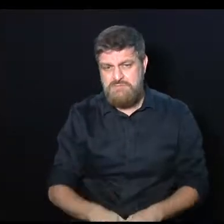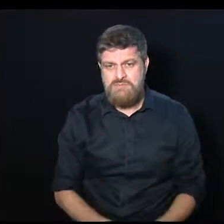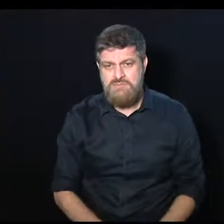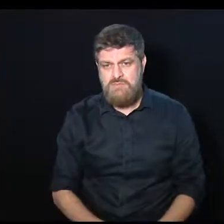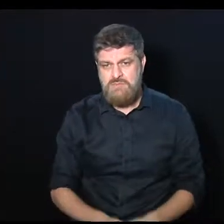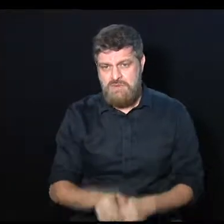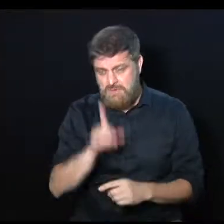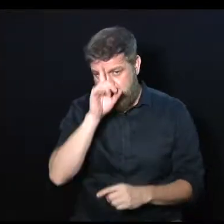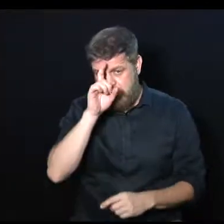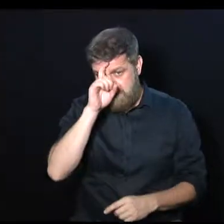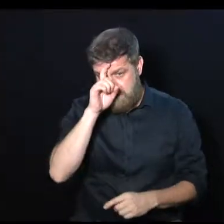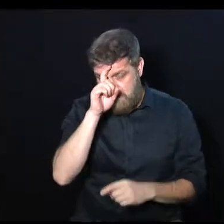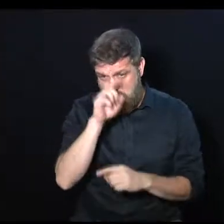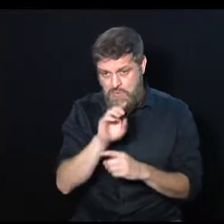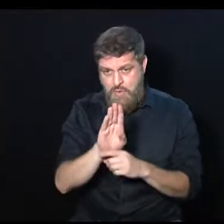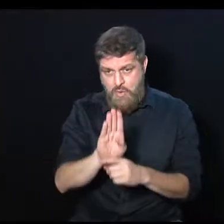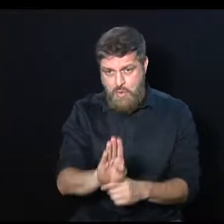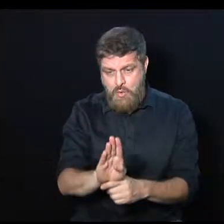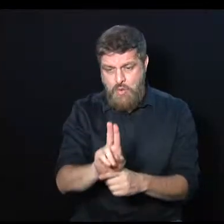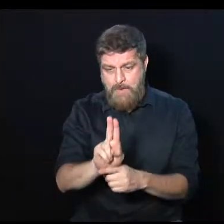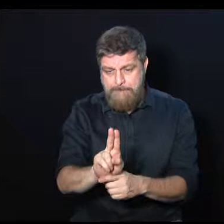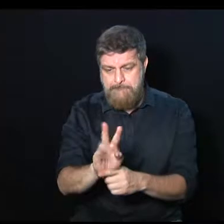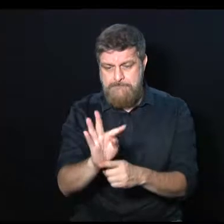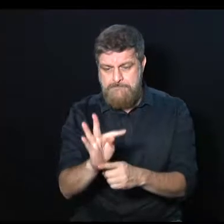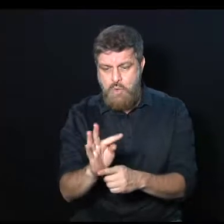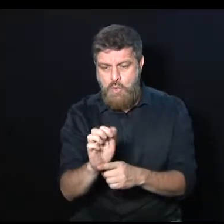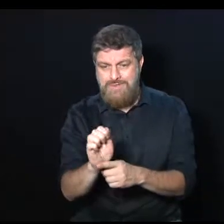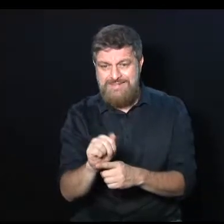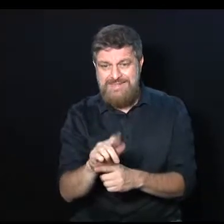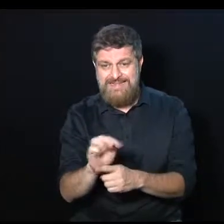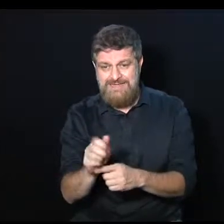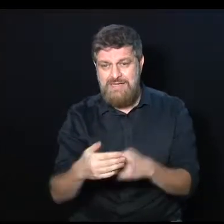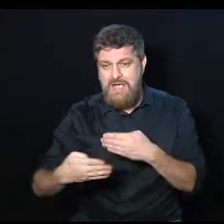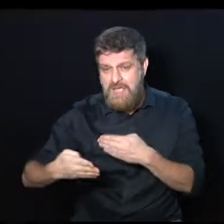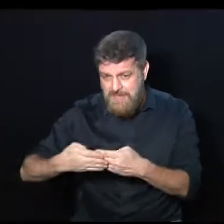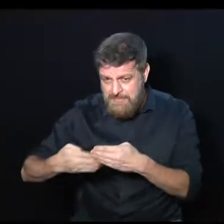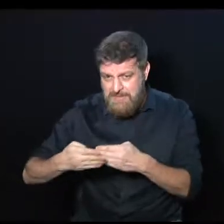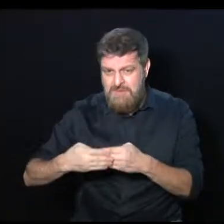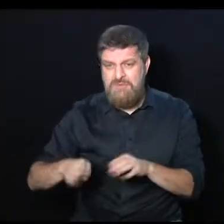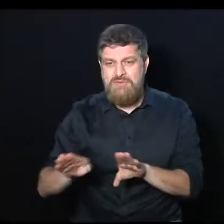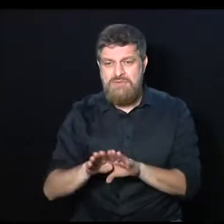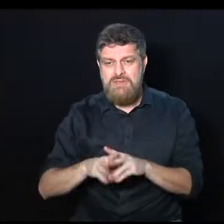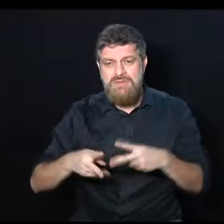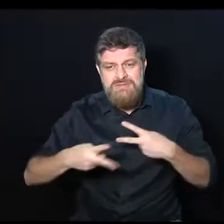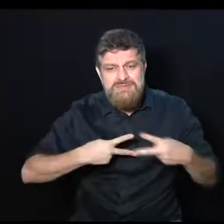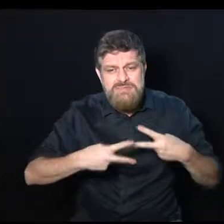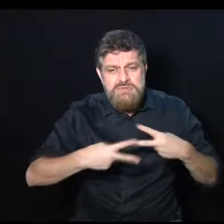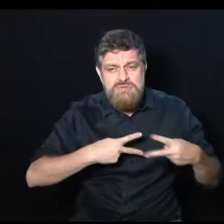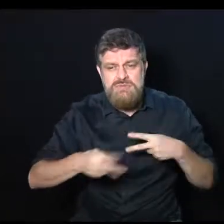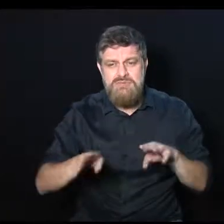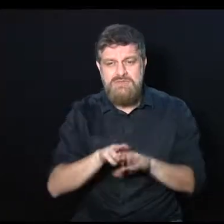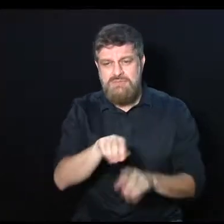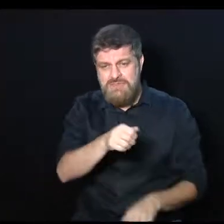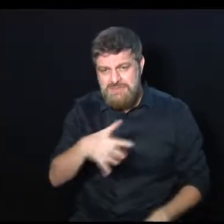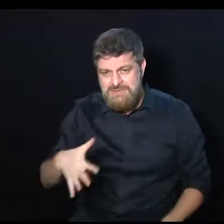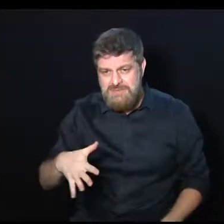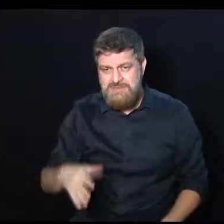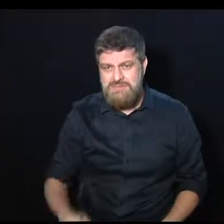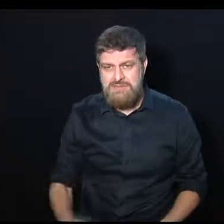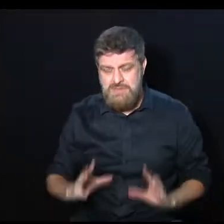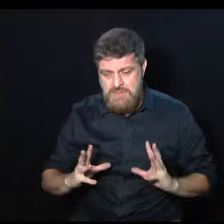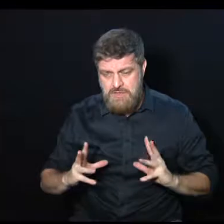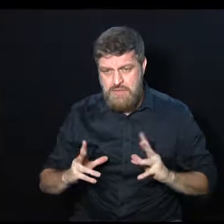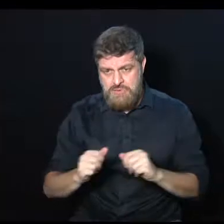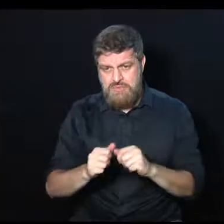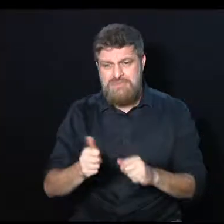Brasil no Butantã. Temos centros em Ribeirão Preto, em São José dos Campos, em Santos, mas todos